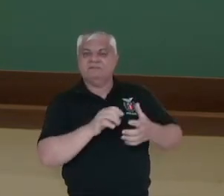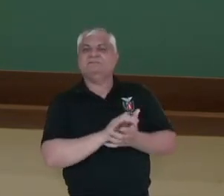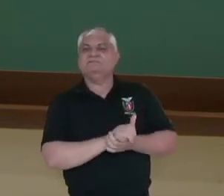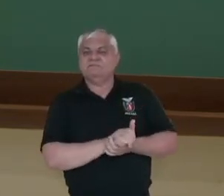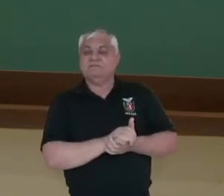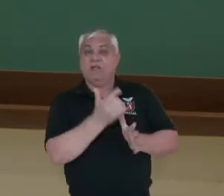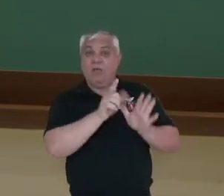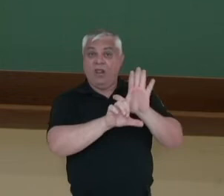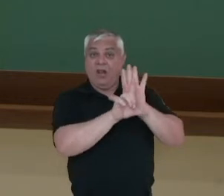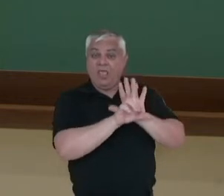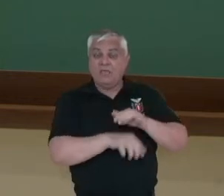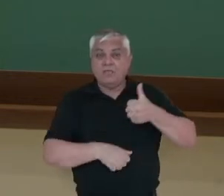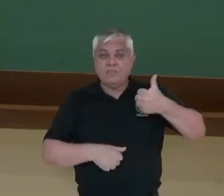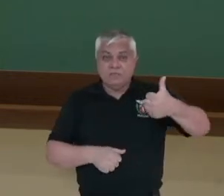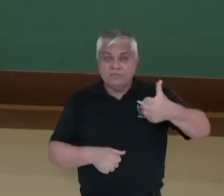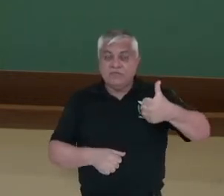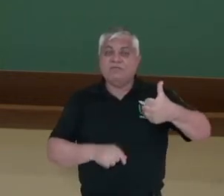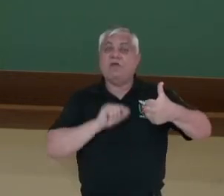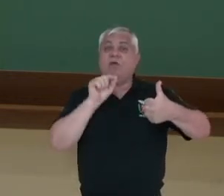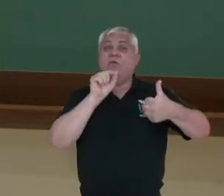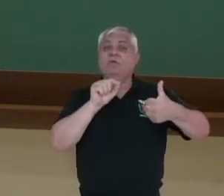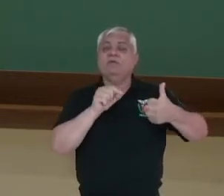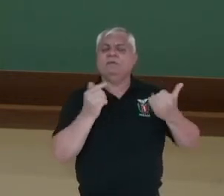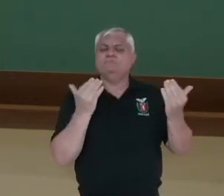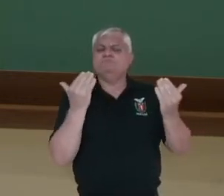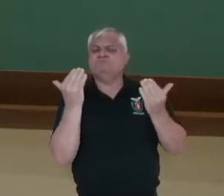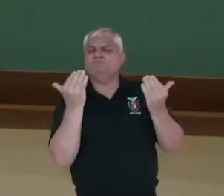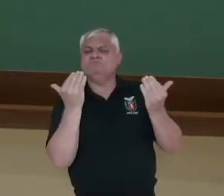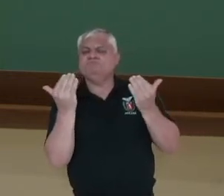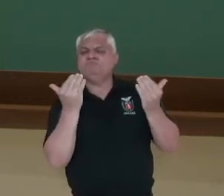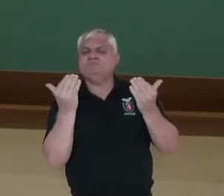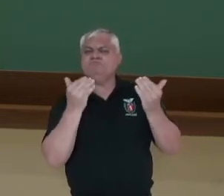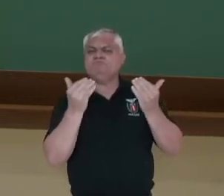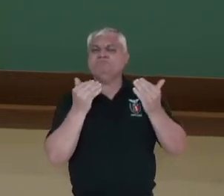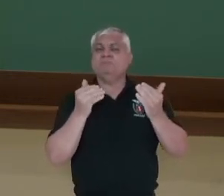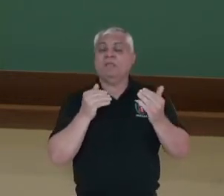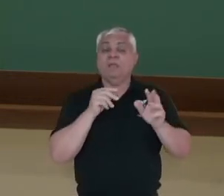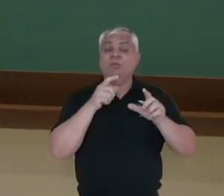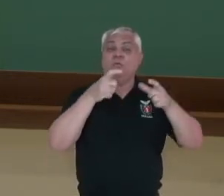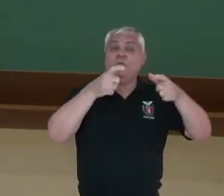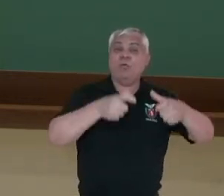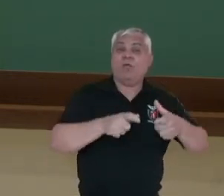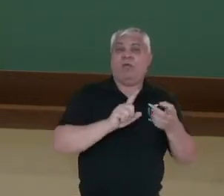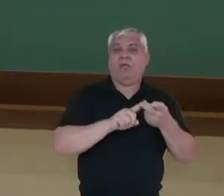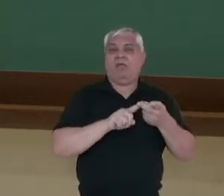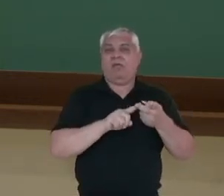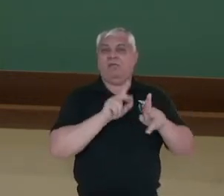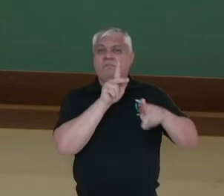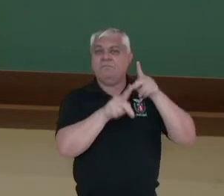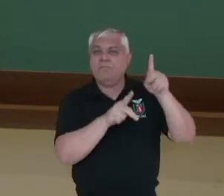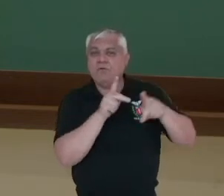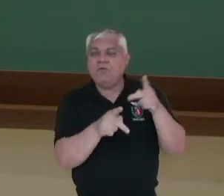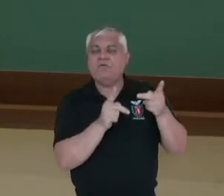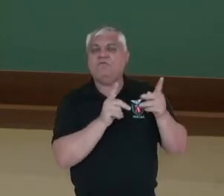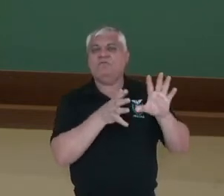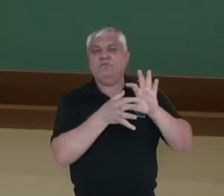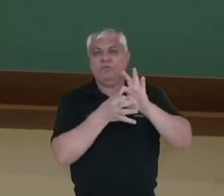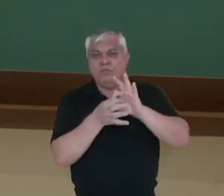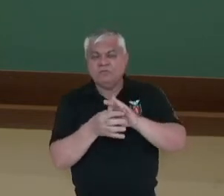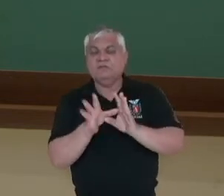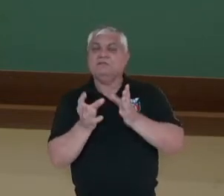positivas são aquelas que, a partir da análise científica, de um contexto são